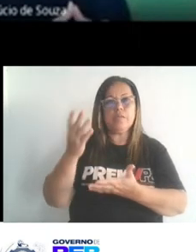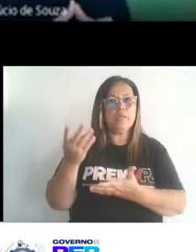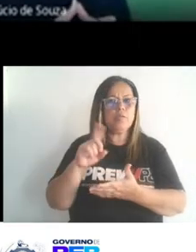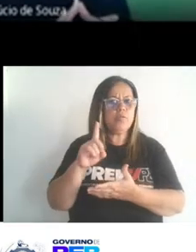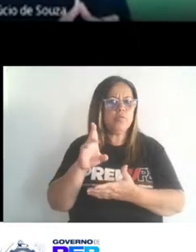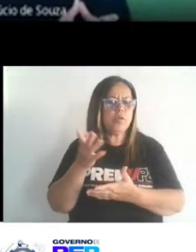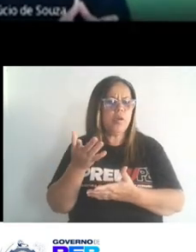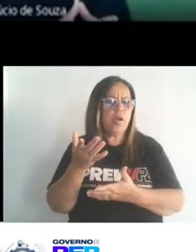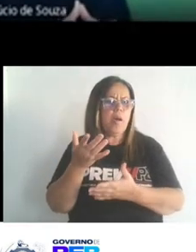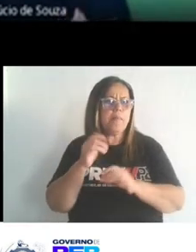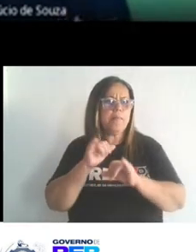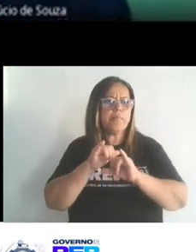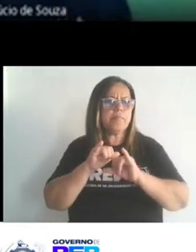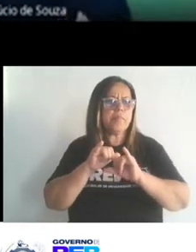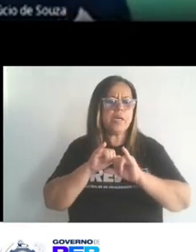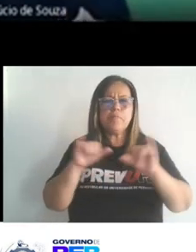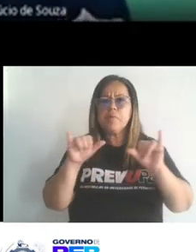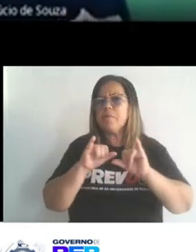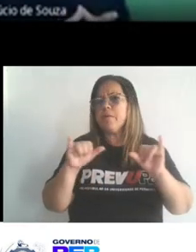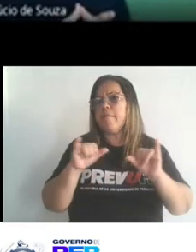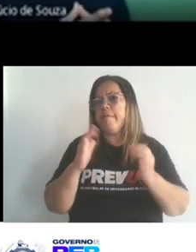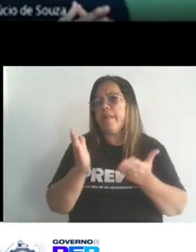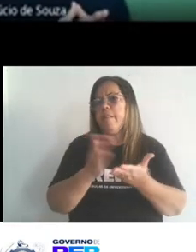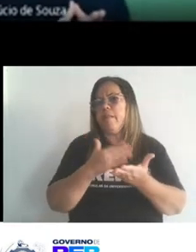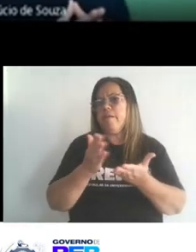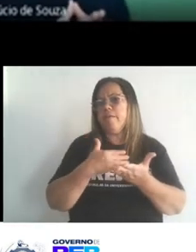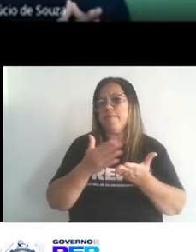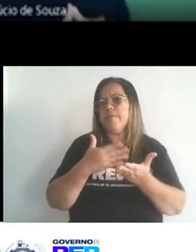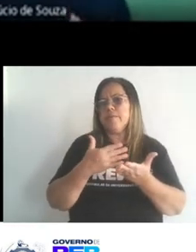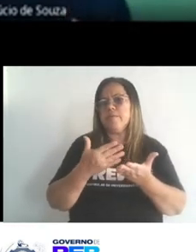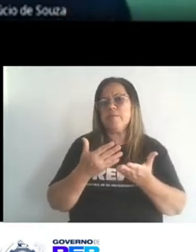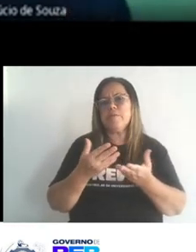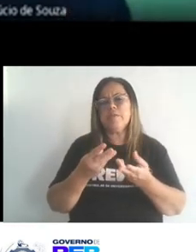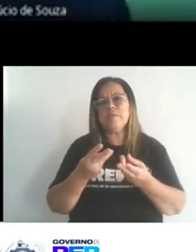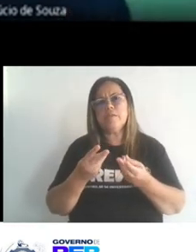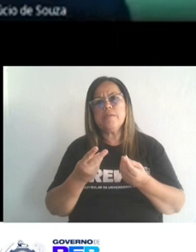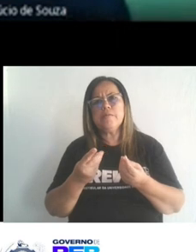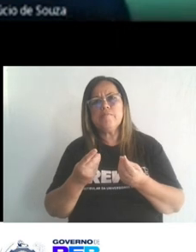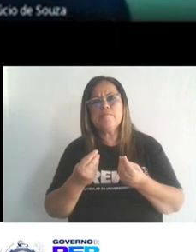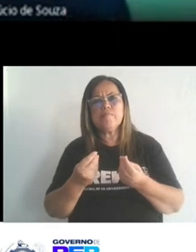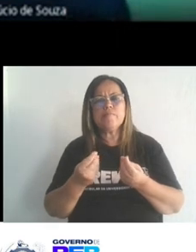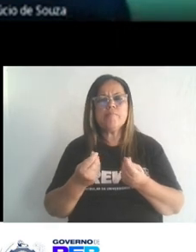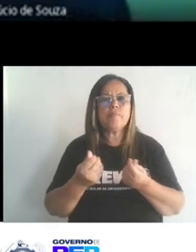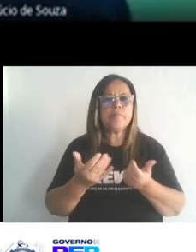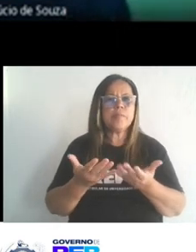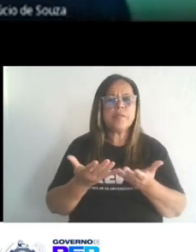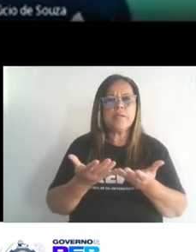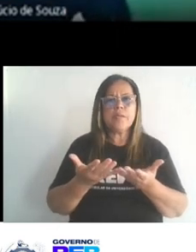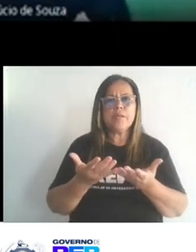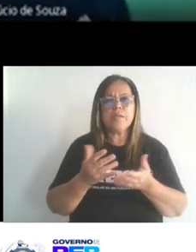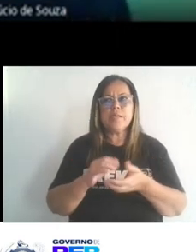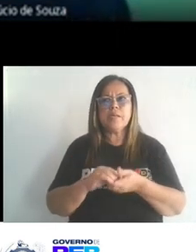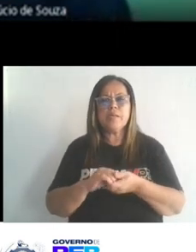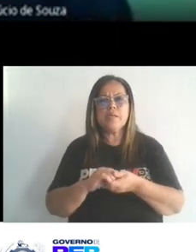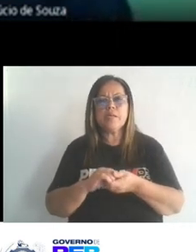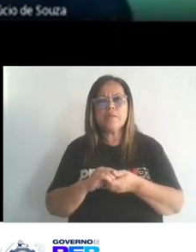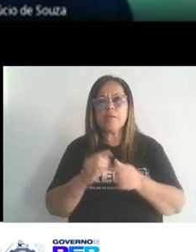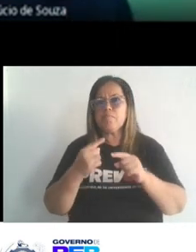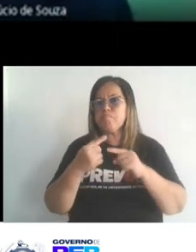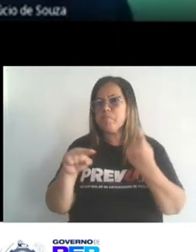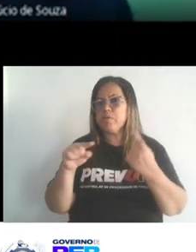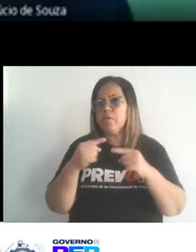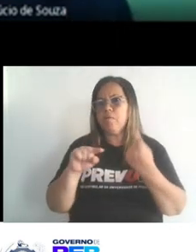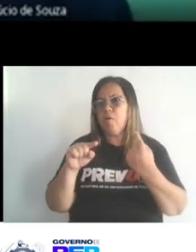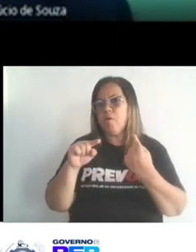livros que iam de encontro que iam de encontro à